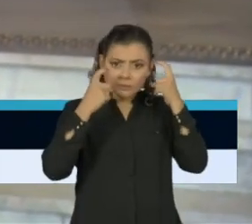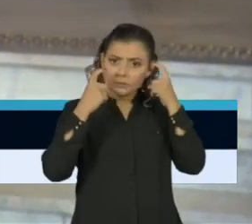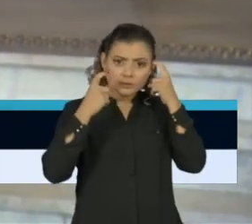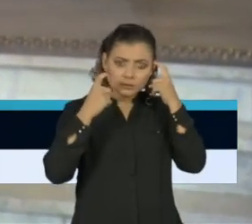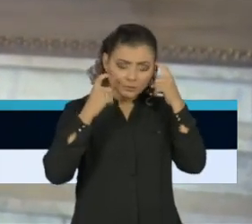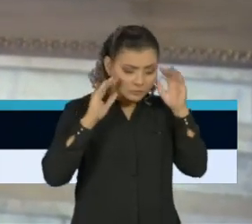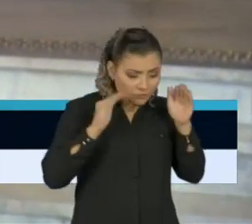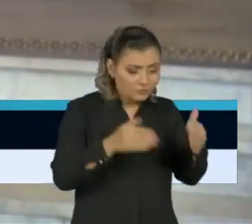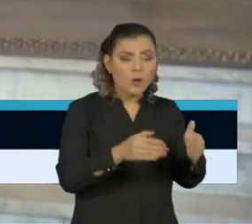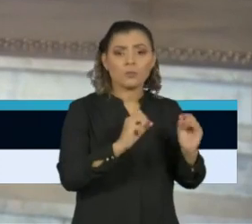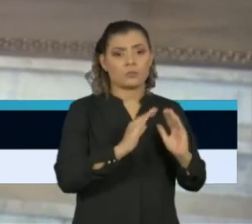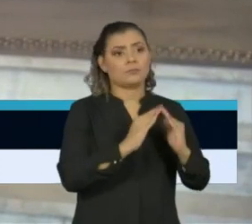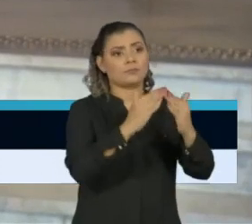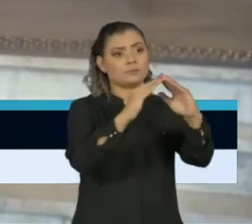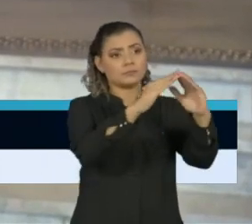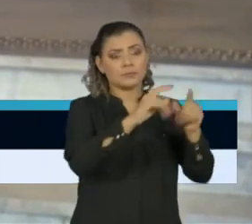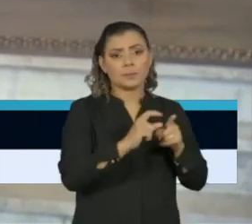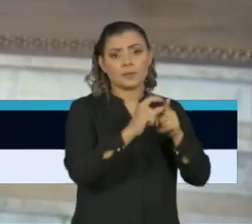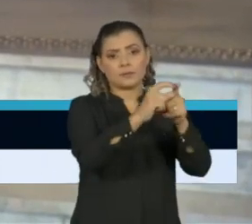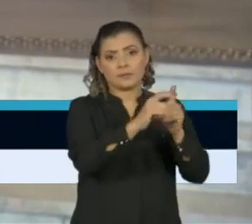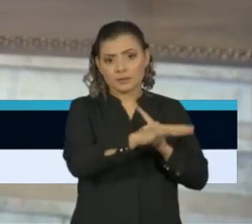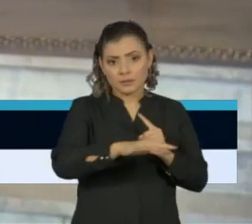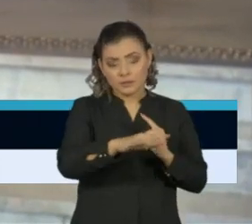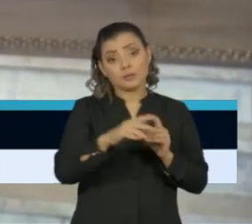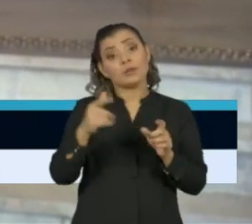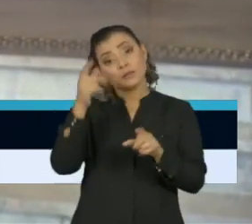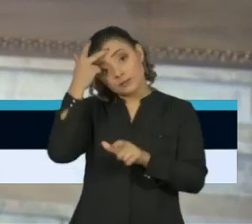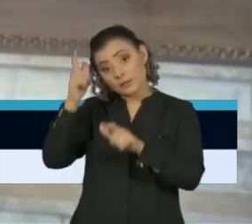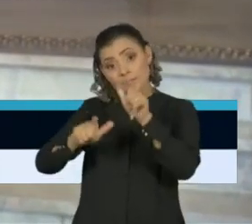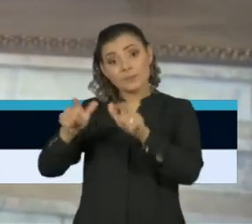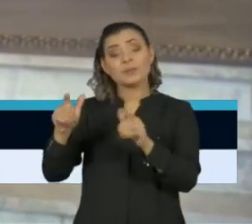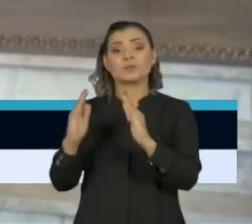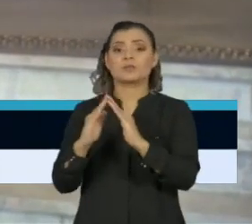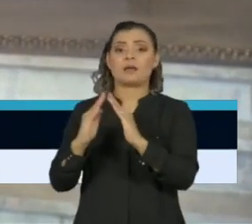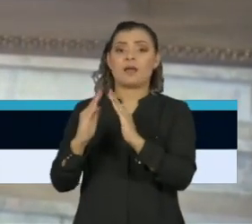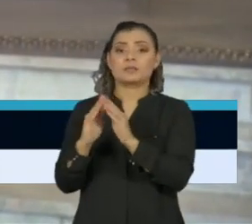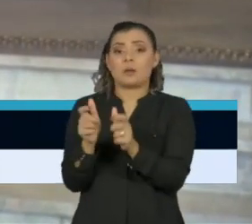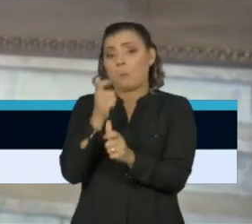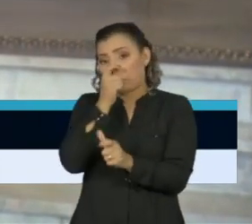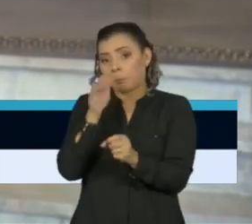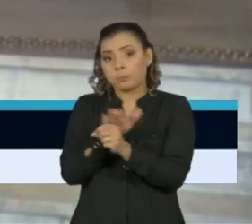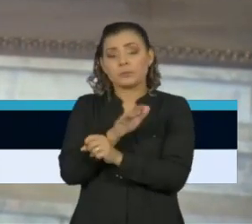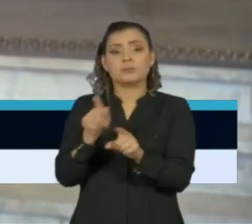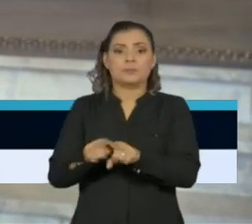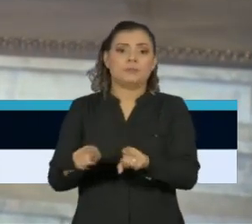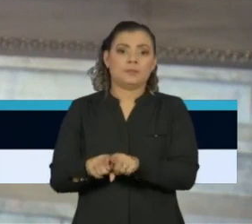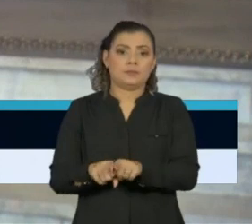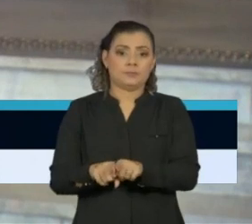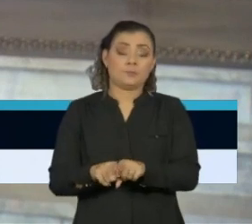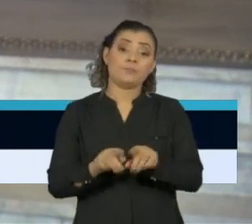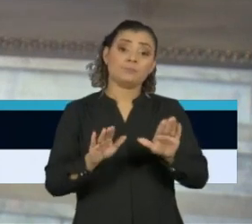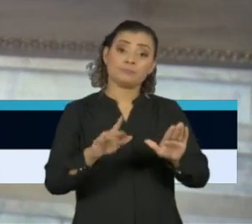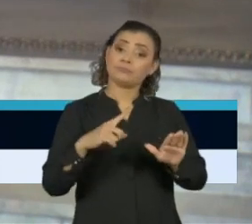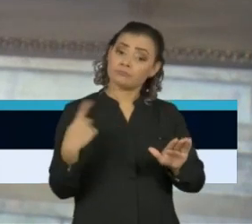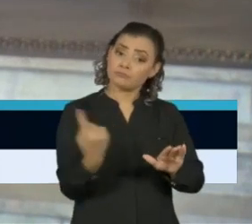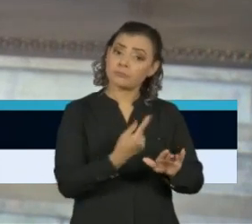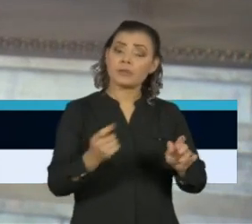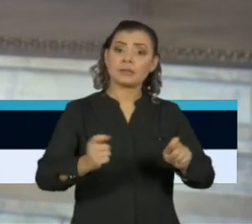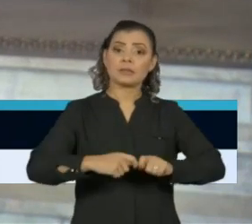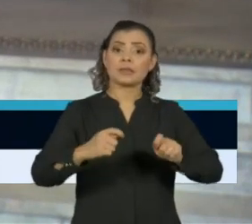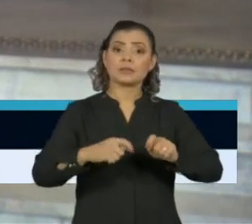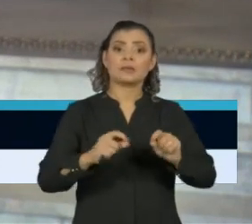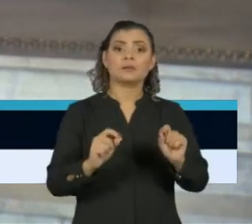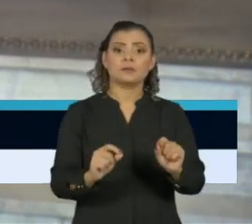as comunidades e as regiões de grande adensamento. Nesse sentido, é possível colocarmos estações de